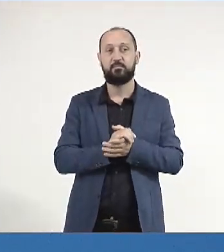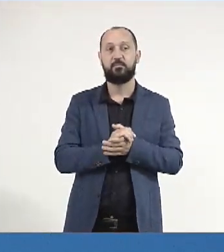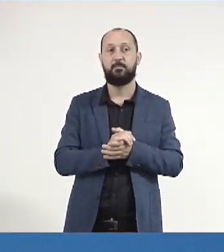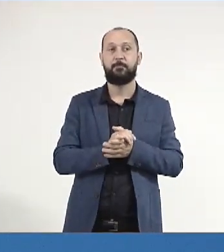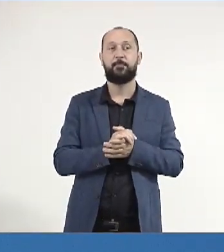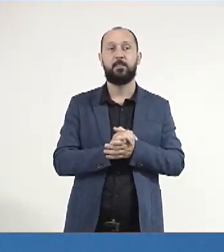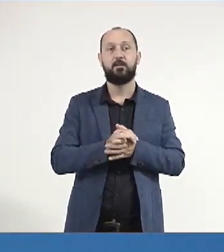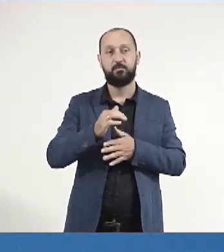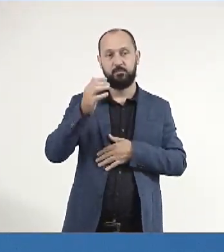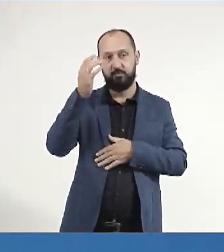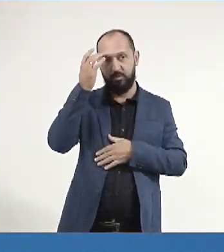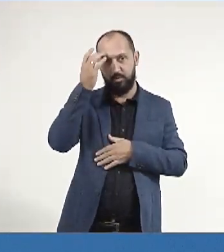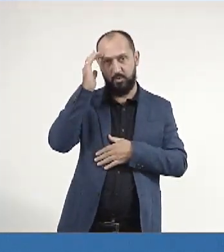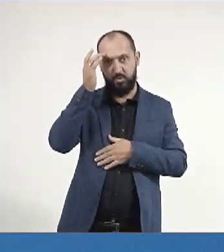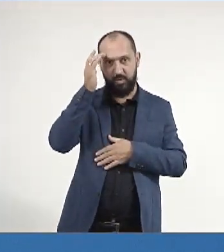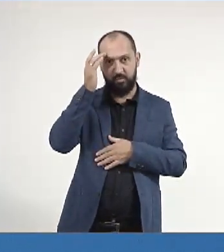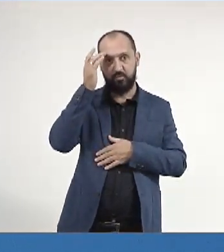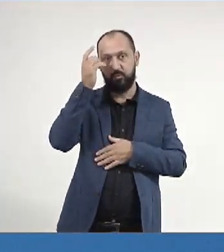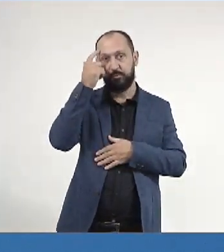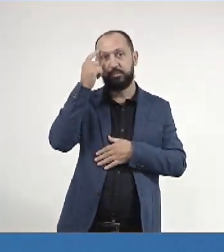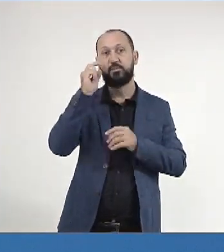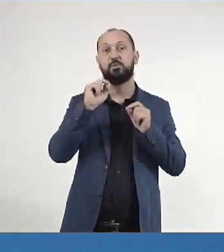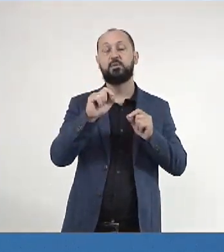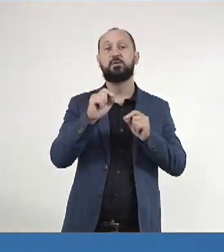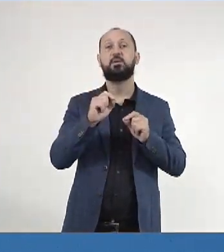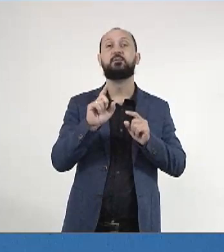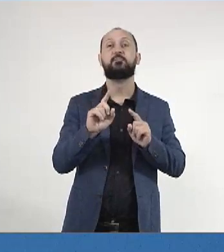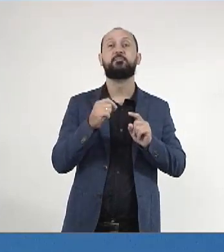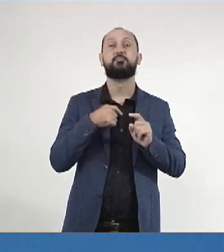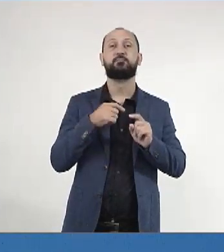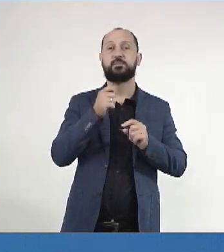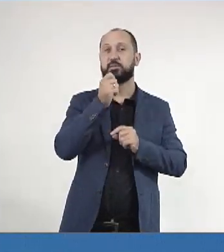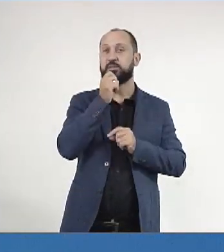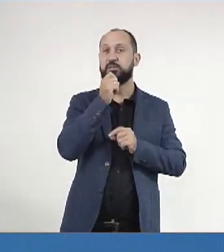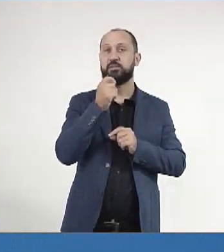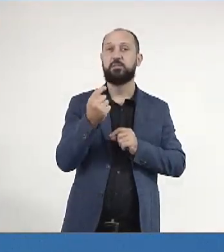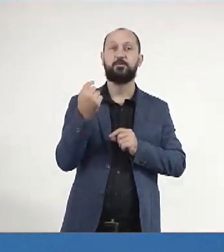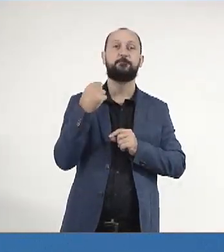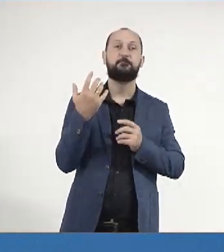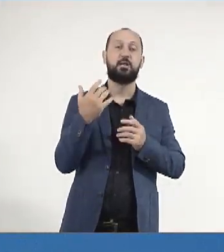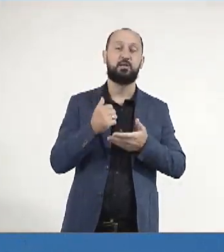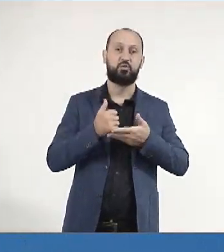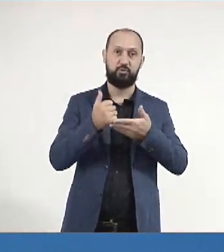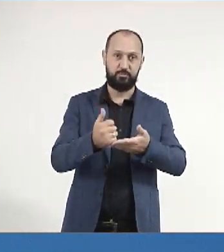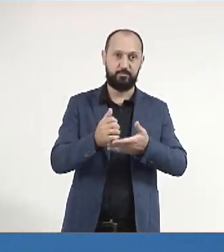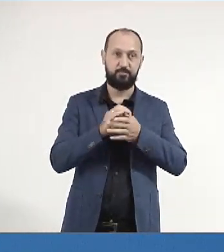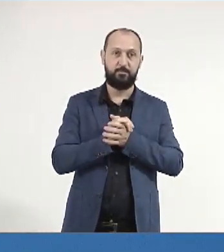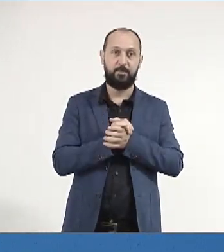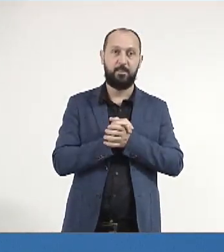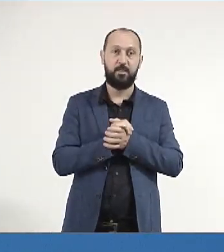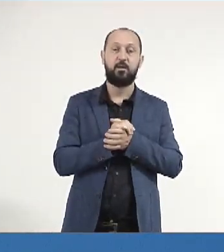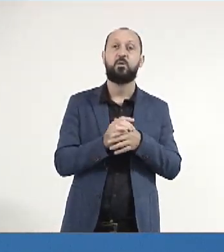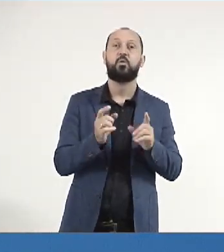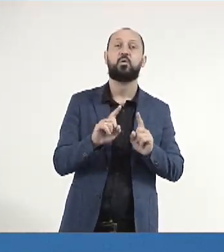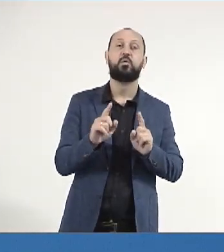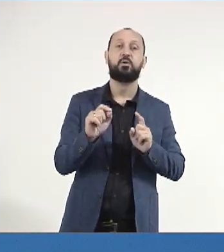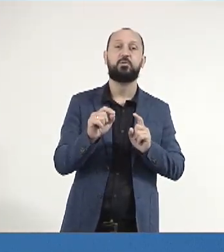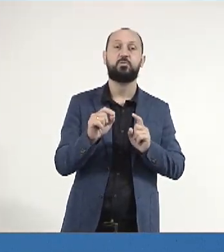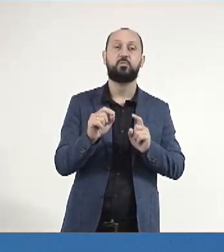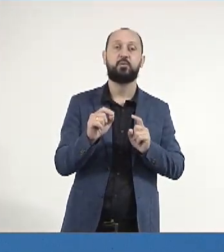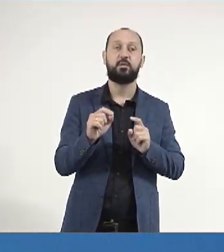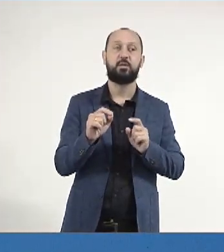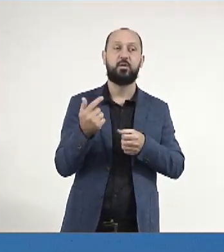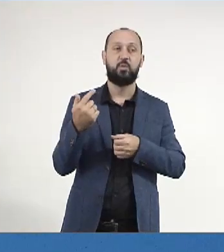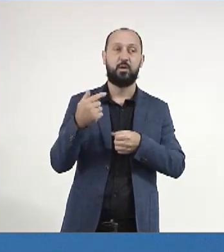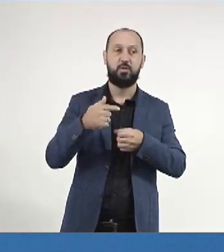Portanto, eu penso que não adianta, e Vossa Excelência traz essa contribuição, não jogar gasolina no